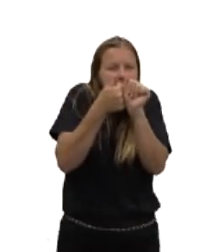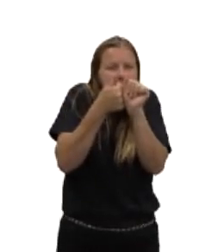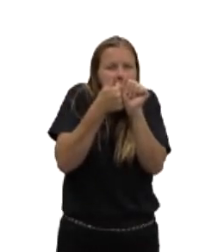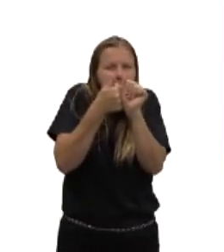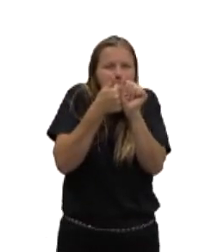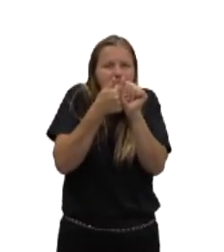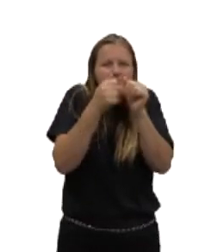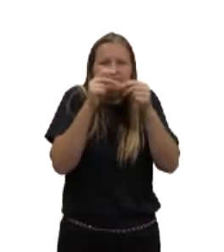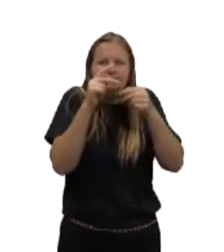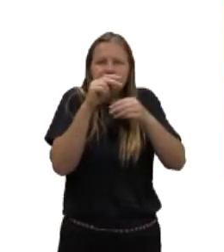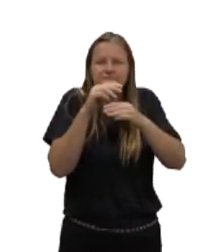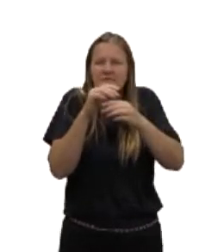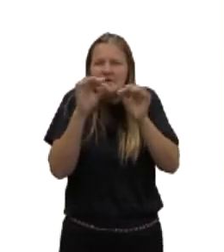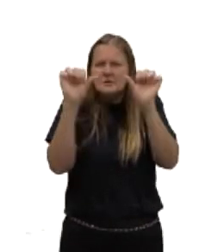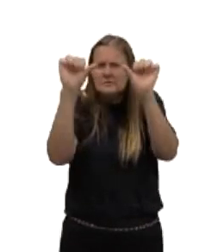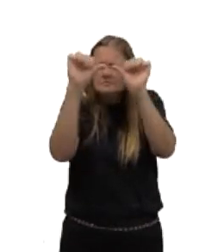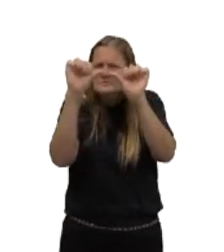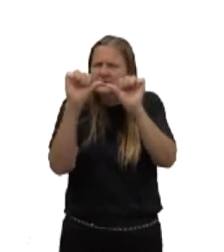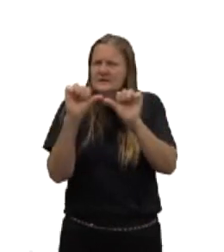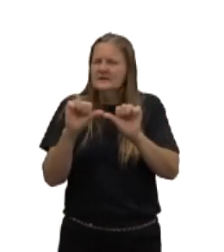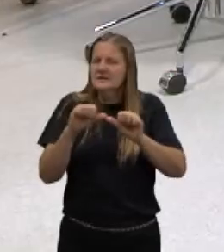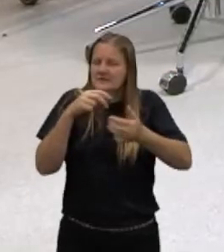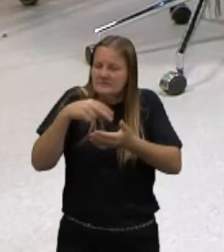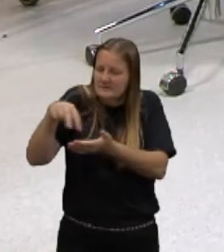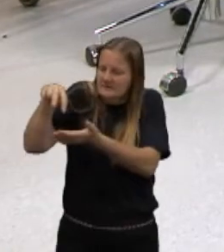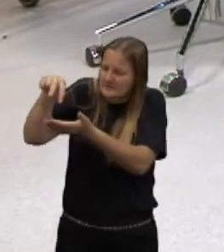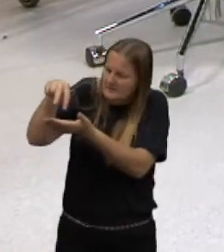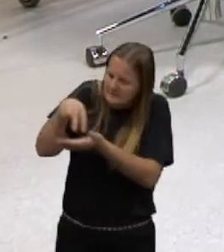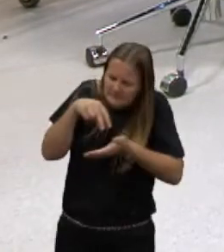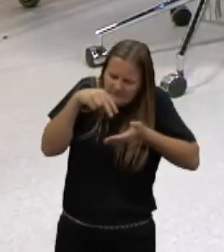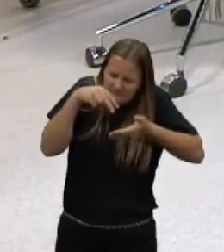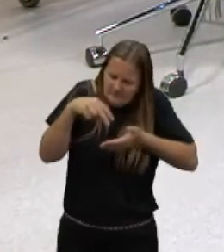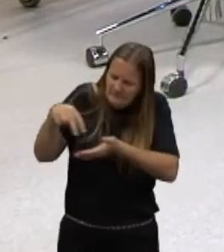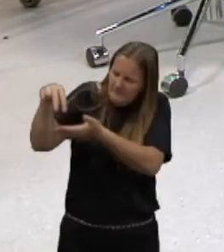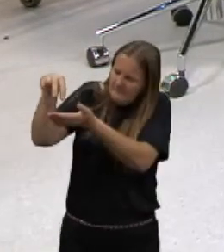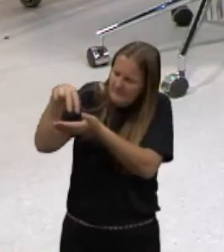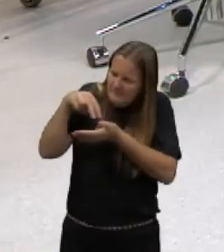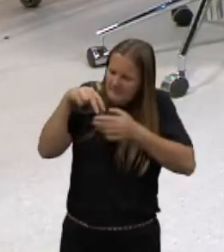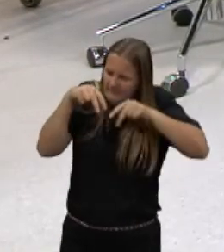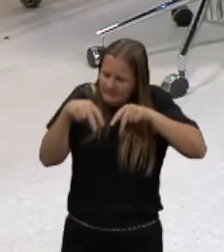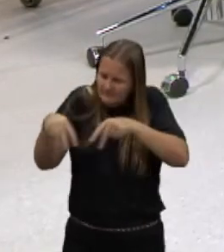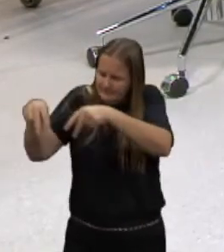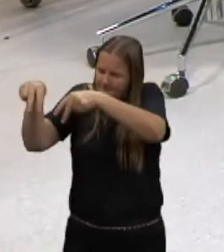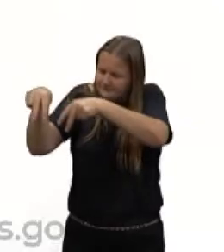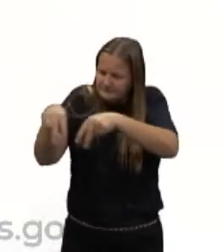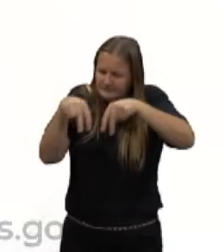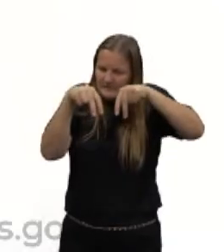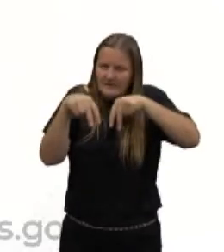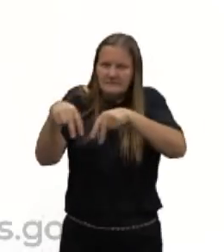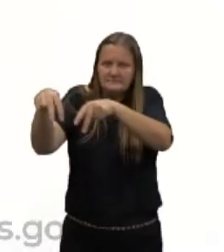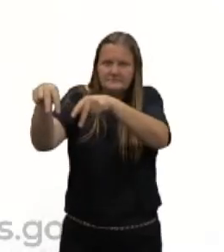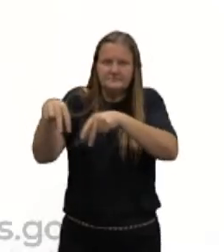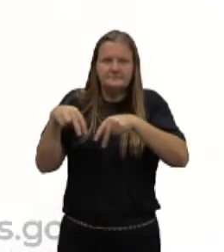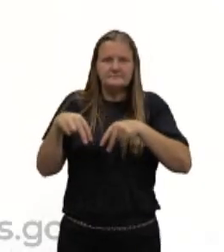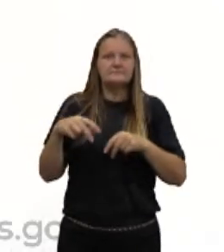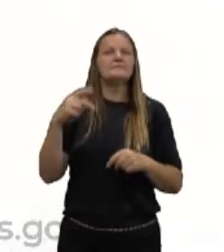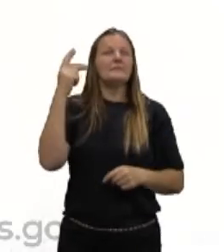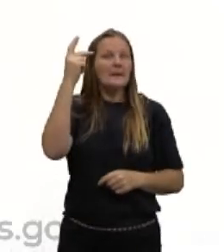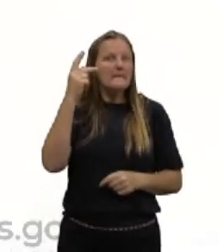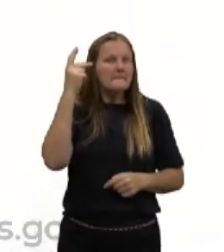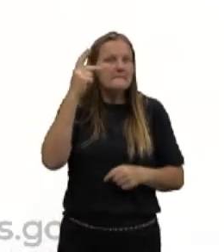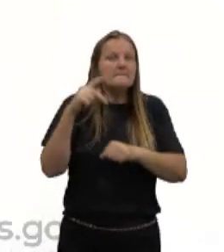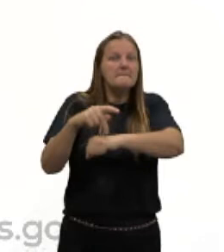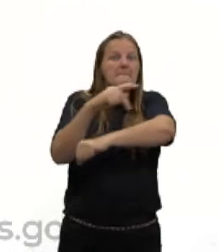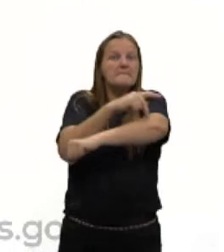bem simetricamente dançando. Então, a Pina também, outra coreógrafa maravilhosa, pedagoga, que